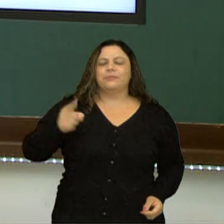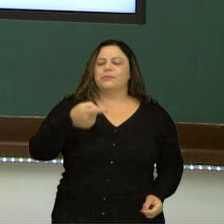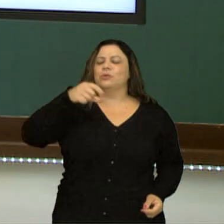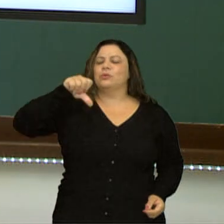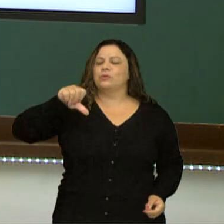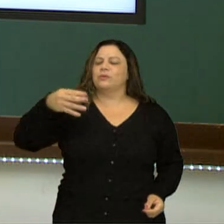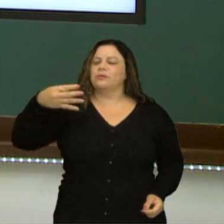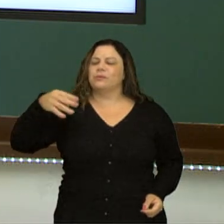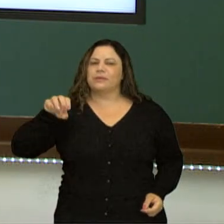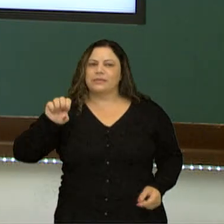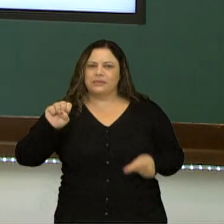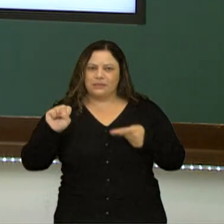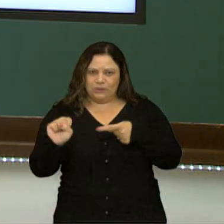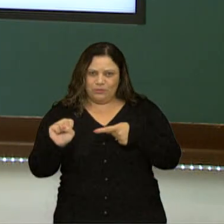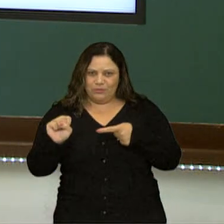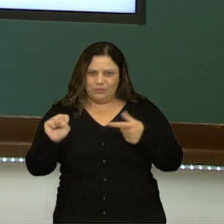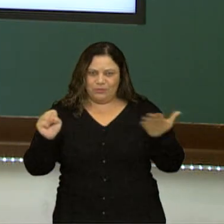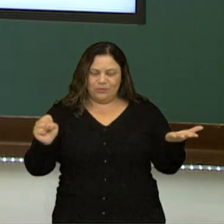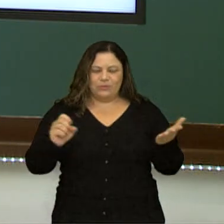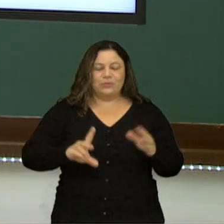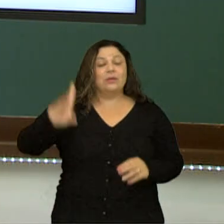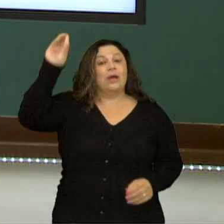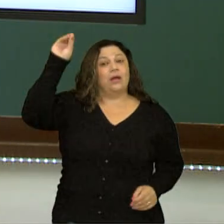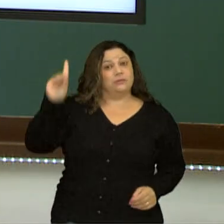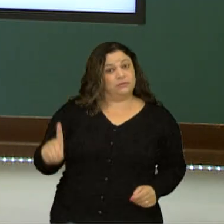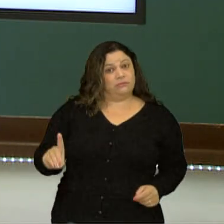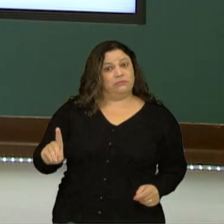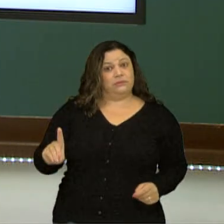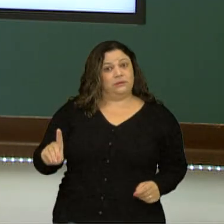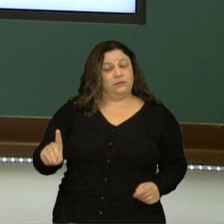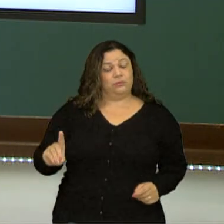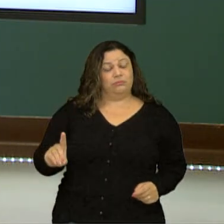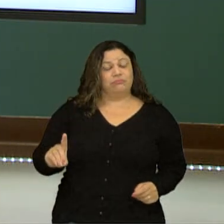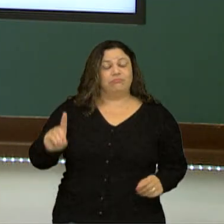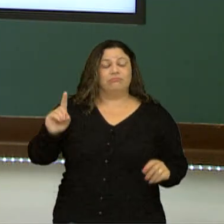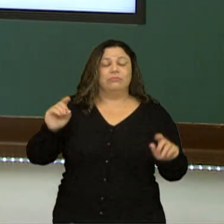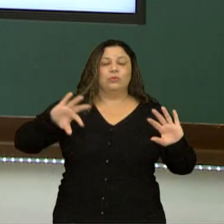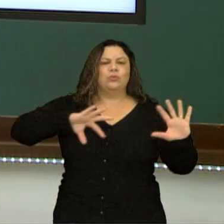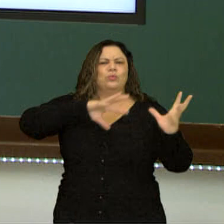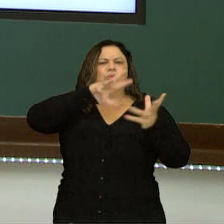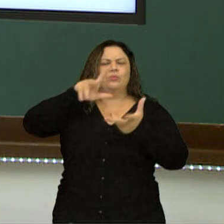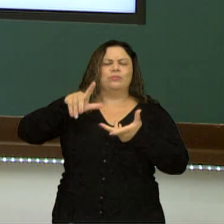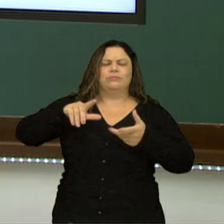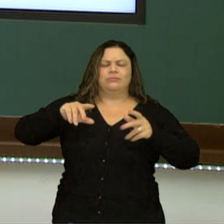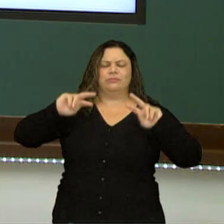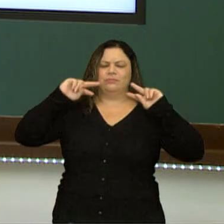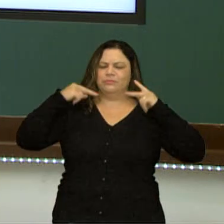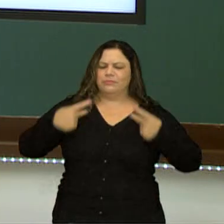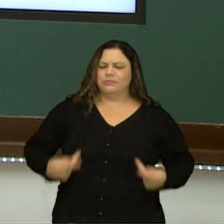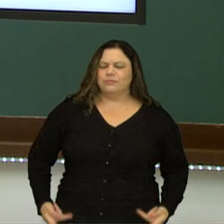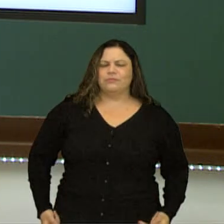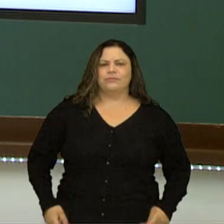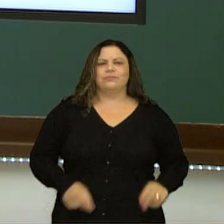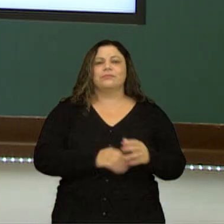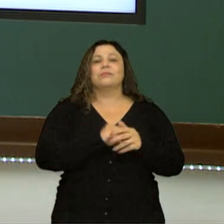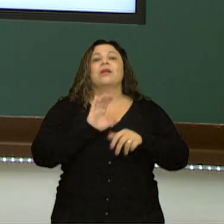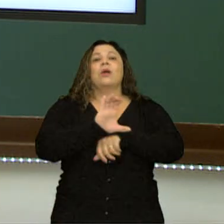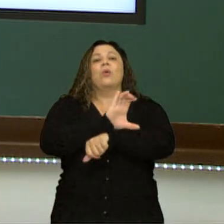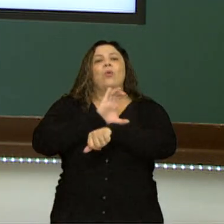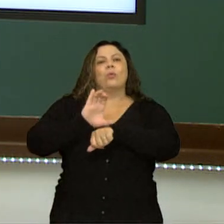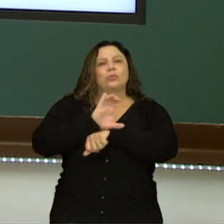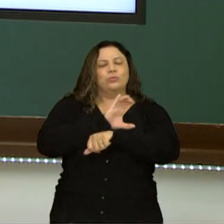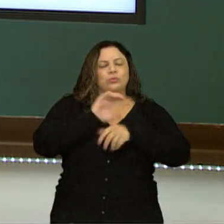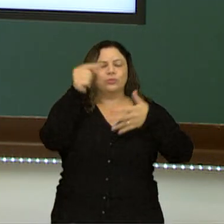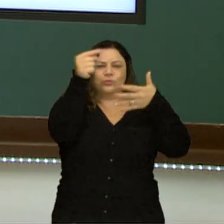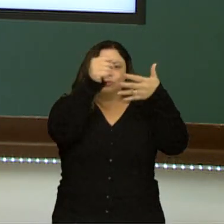1948. A Declaração Universal dos Direitos Humanos, ela inspirou muitas constituições de vários países